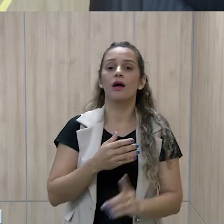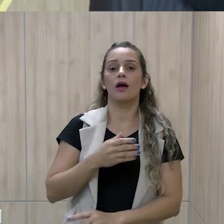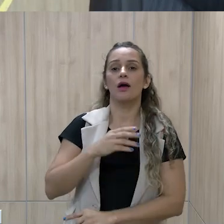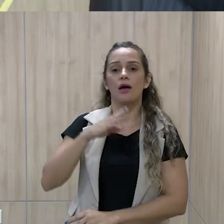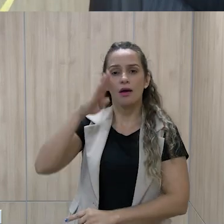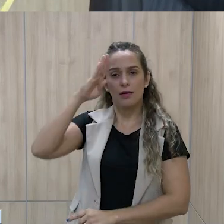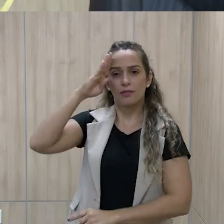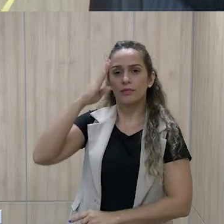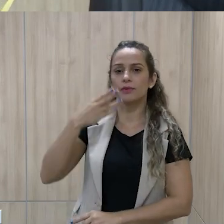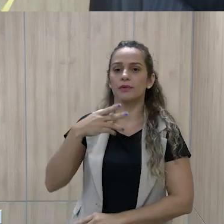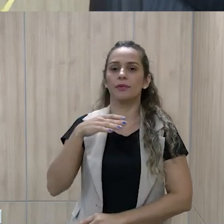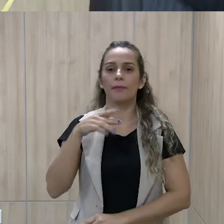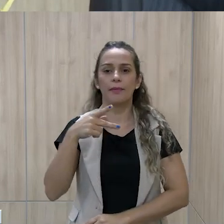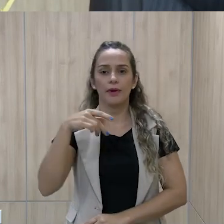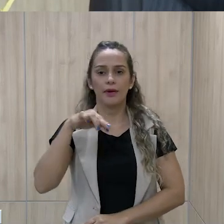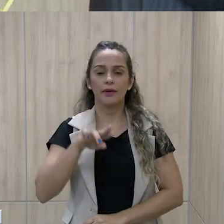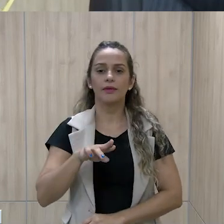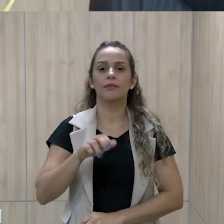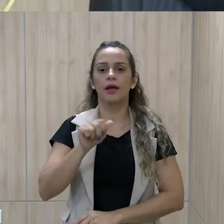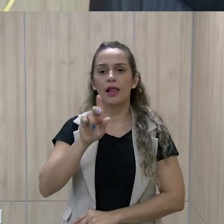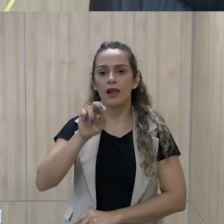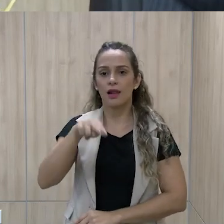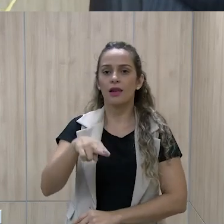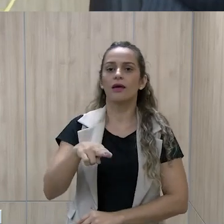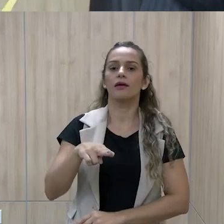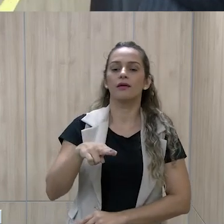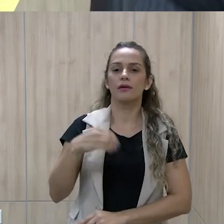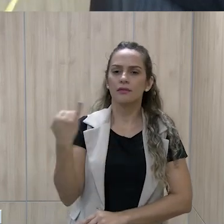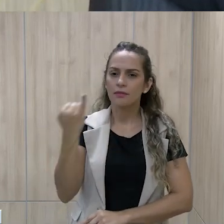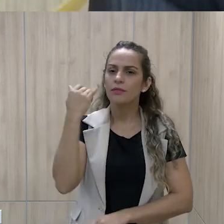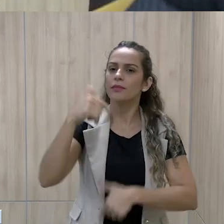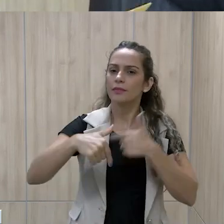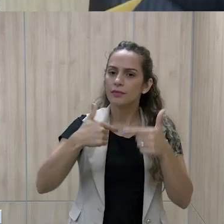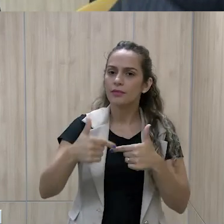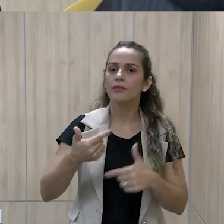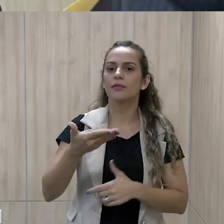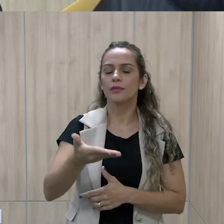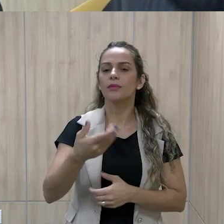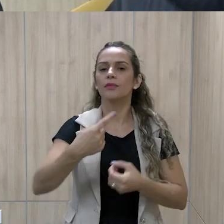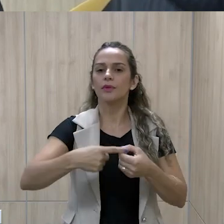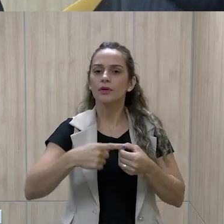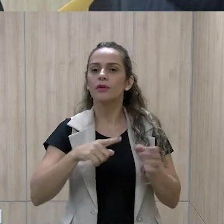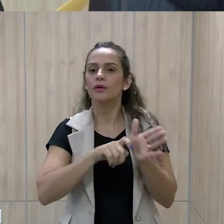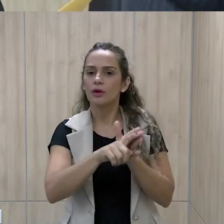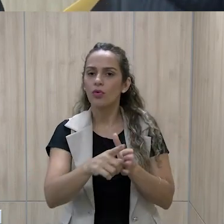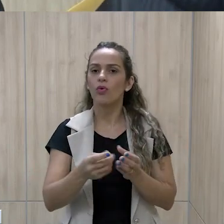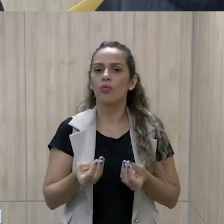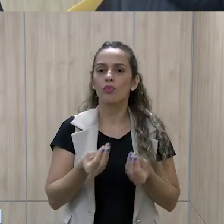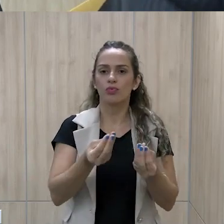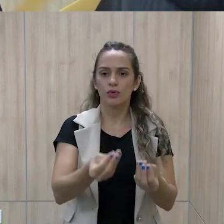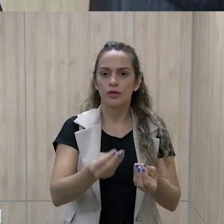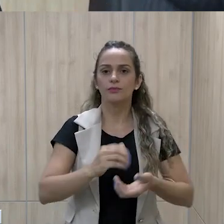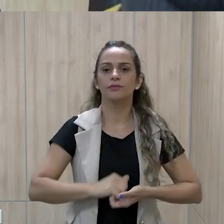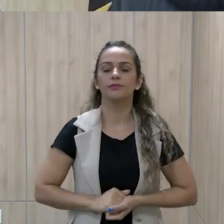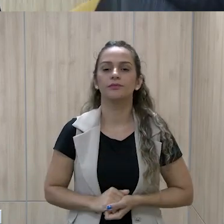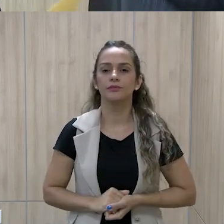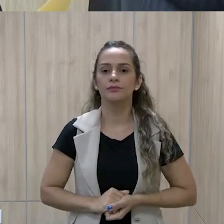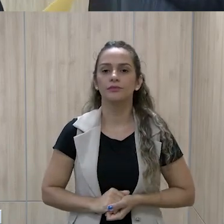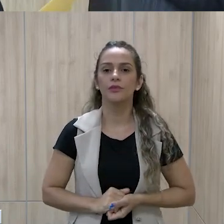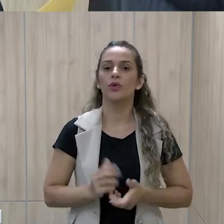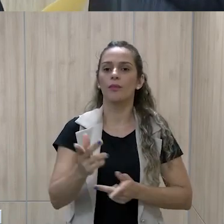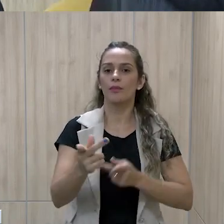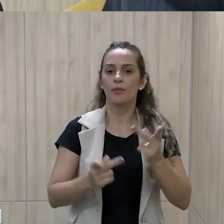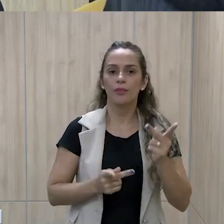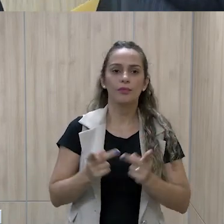medalha do método legislativo ao capitão PM Alan nobre do Nascimento é reconhecimentos relevantes de serviço prestado ao município de Cacoal no estado de Rondônia